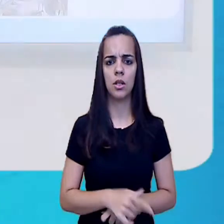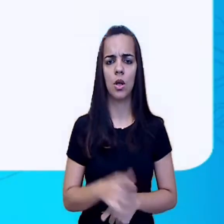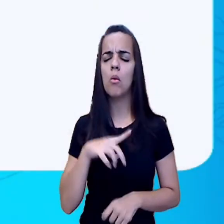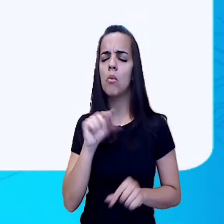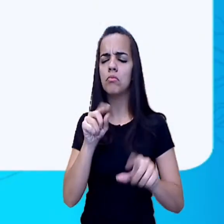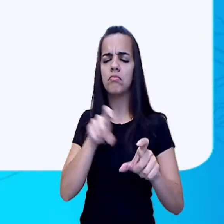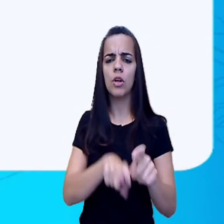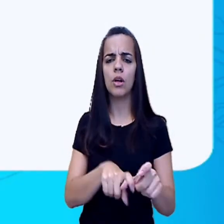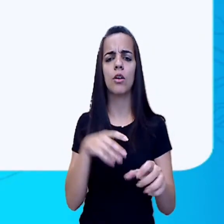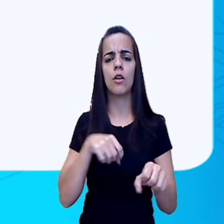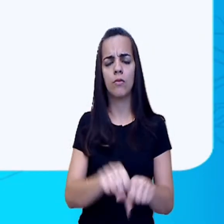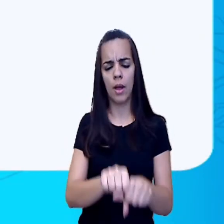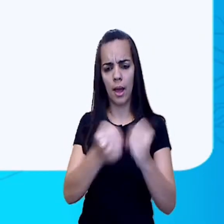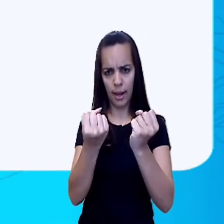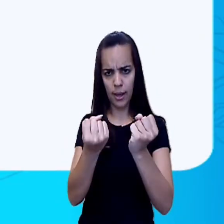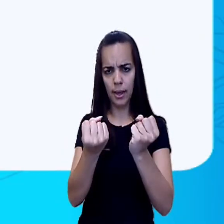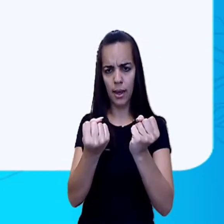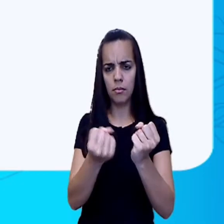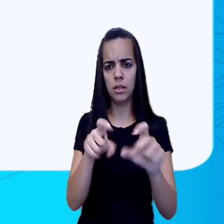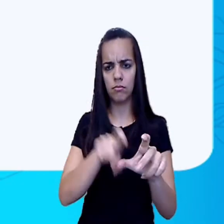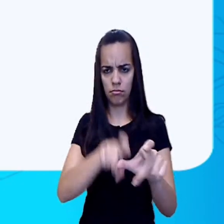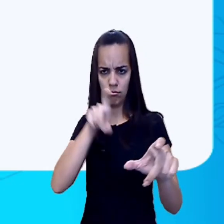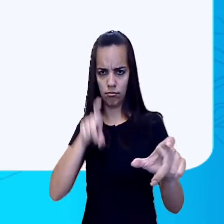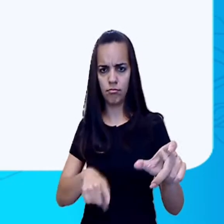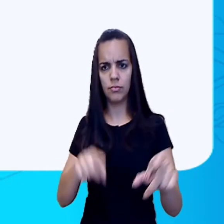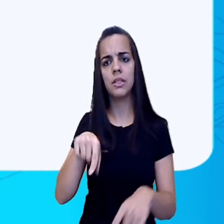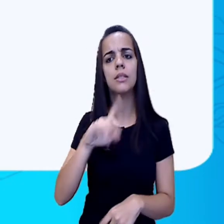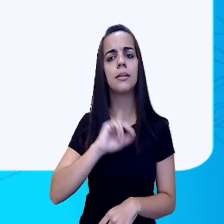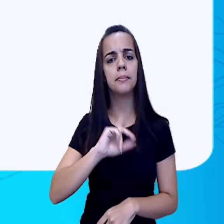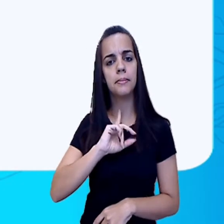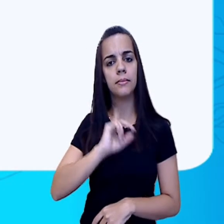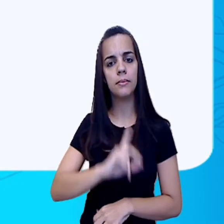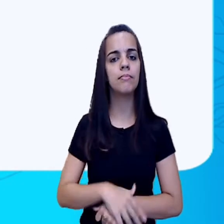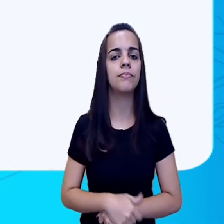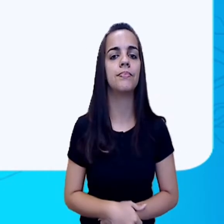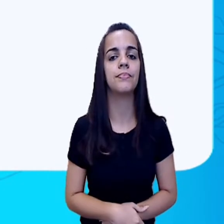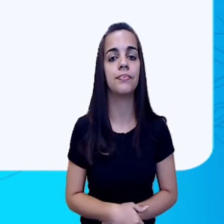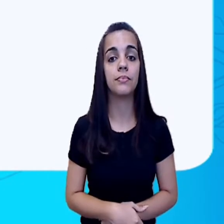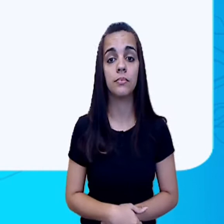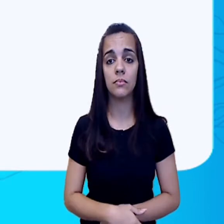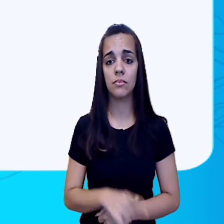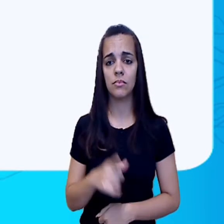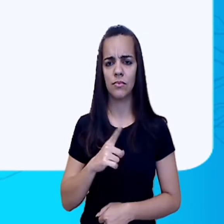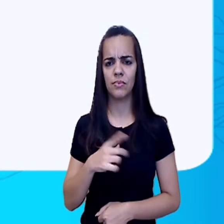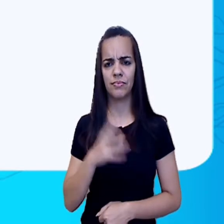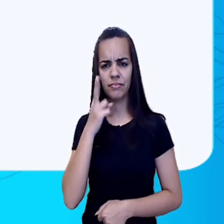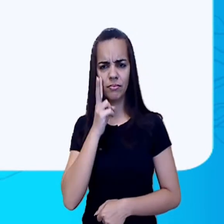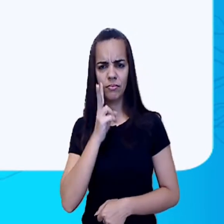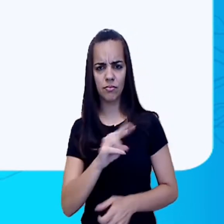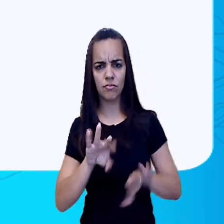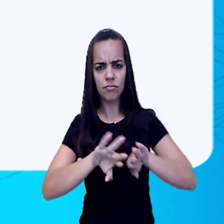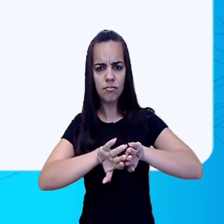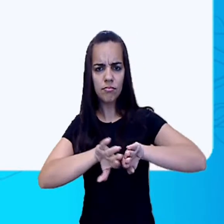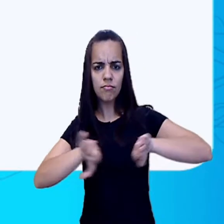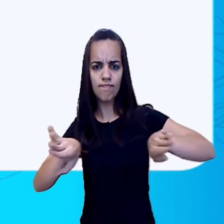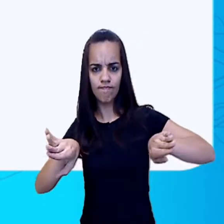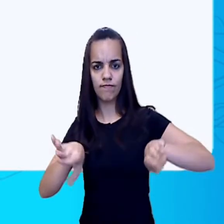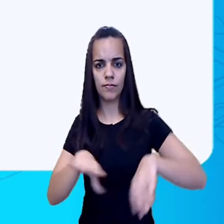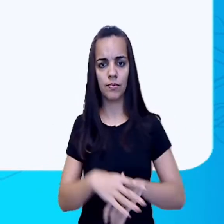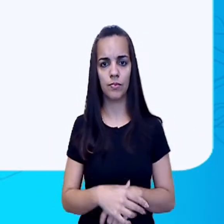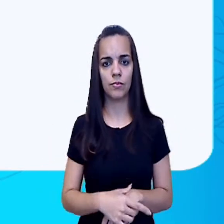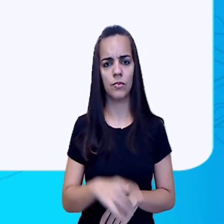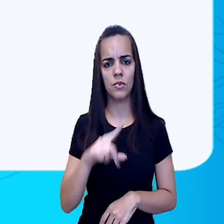Inconfidência Mineira ou Conjuração Mineira? Foi um movimento de caráter separatista que surgiu no ano